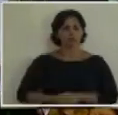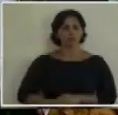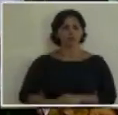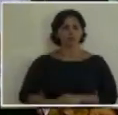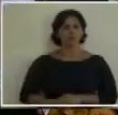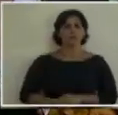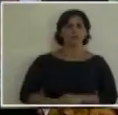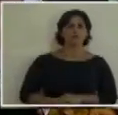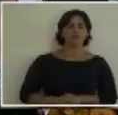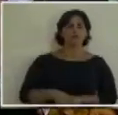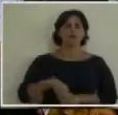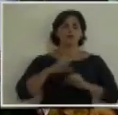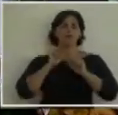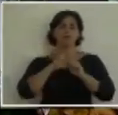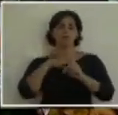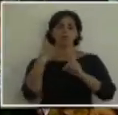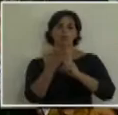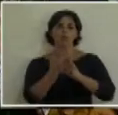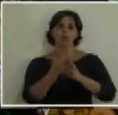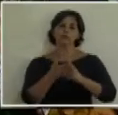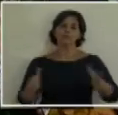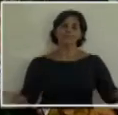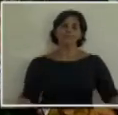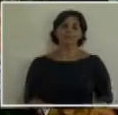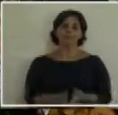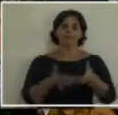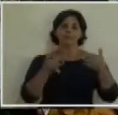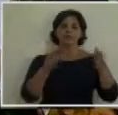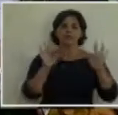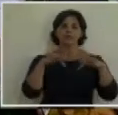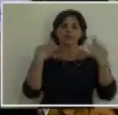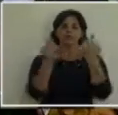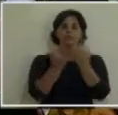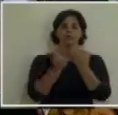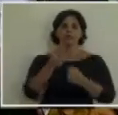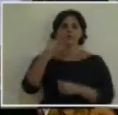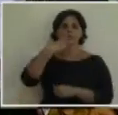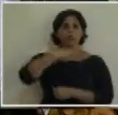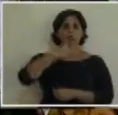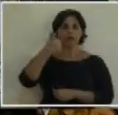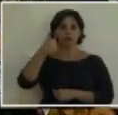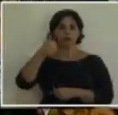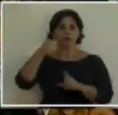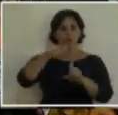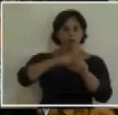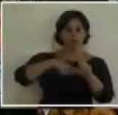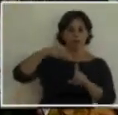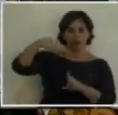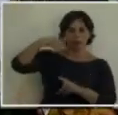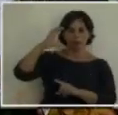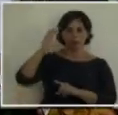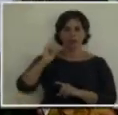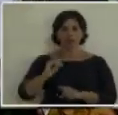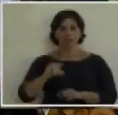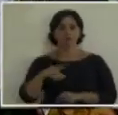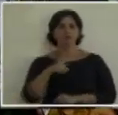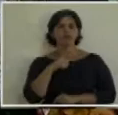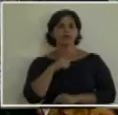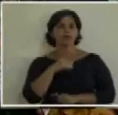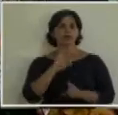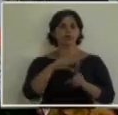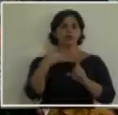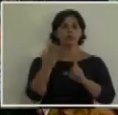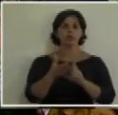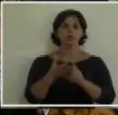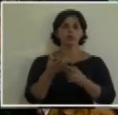o grande culto de celebração da família. No dia 31 de março, nós vamos ter aqui um culto jovem tremendo,